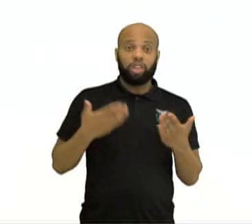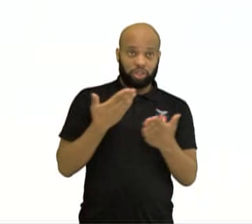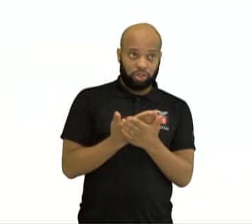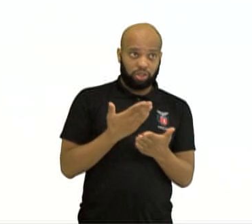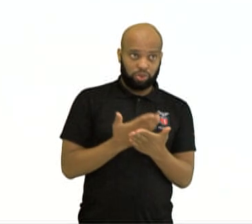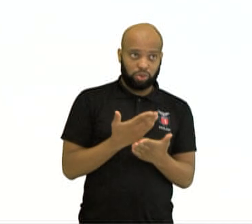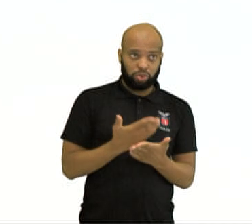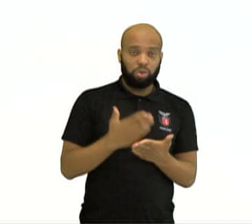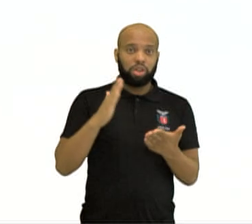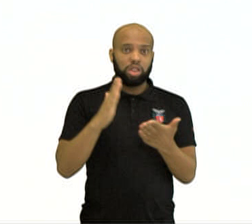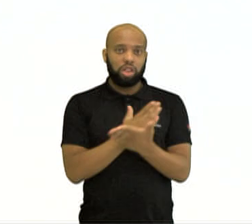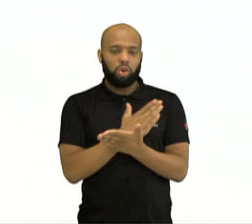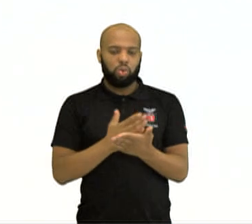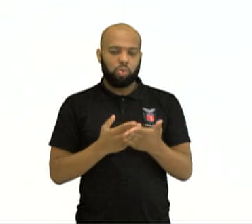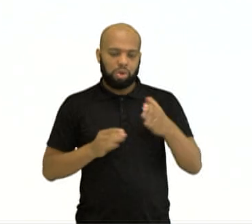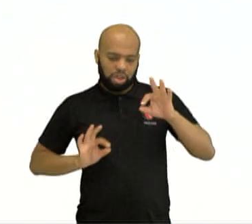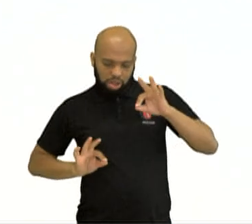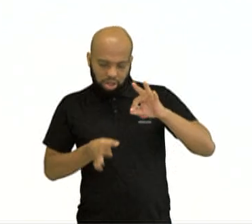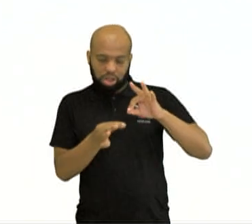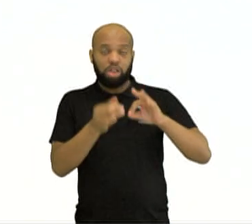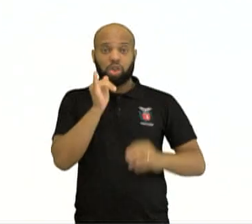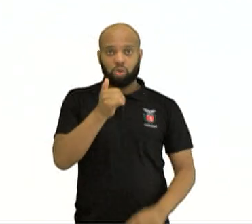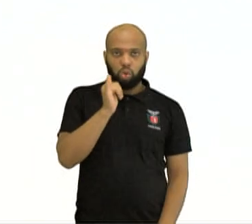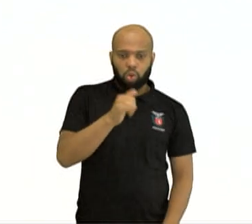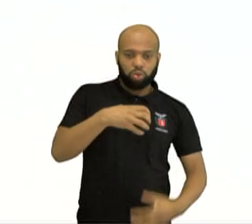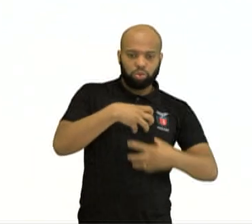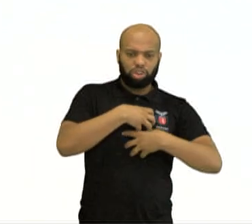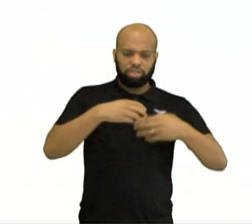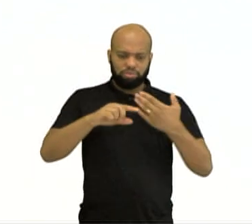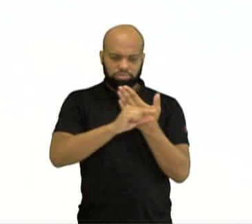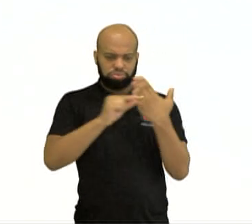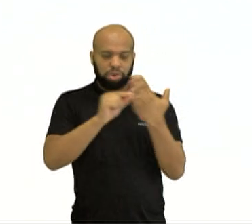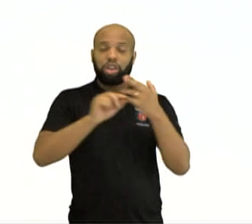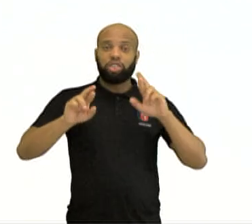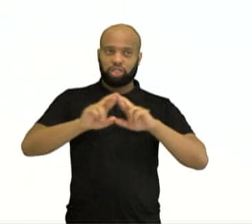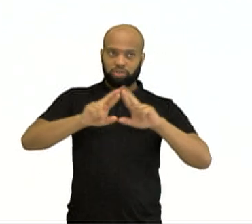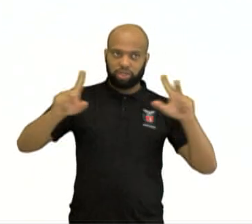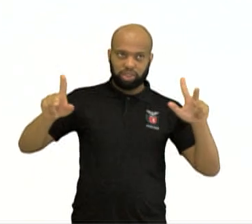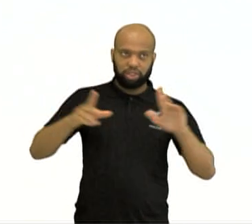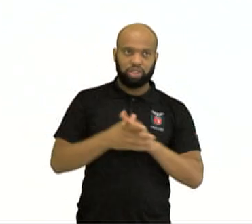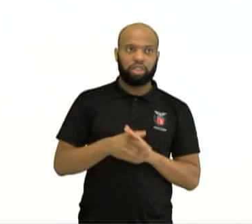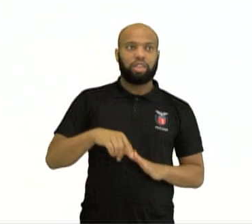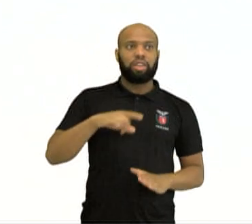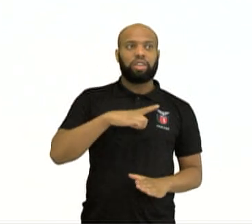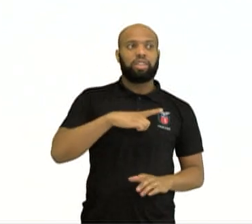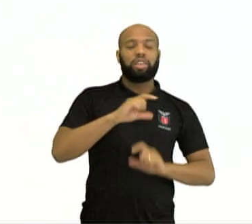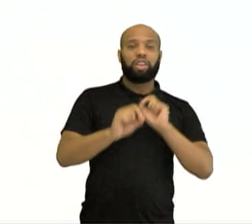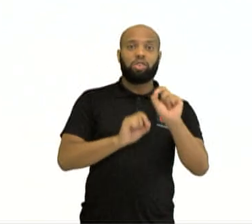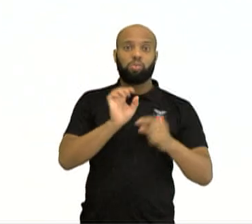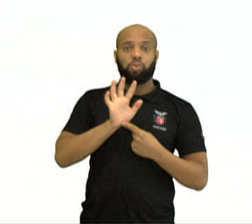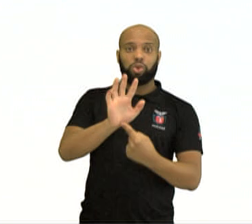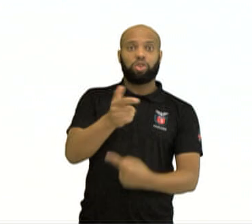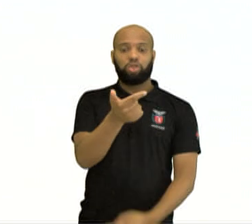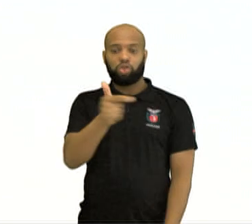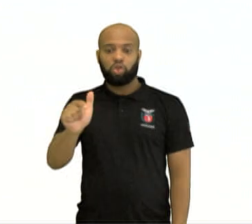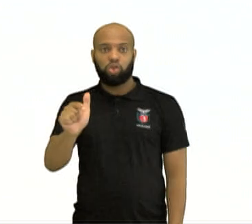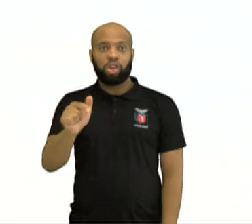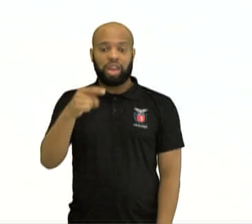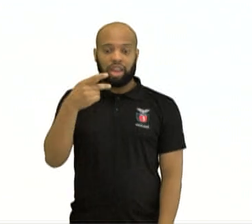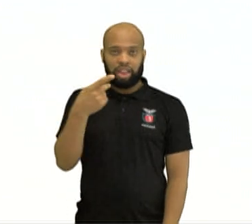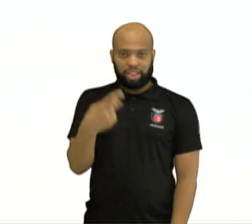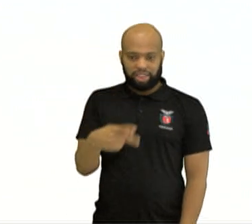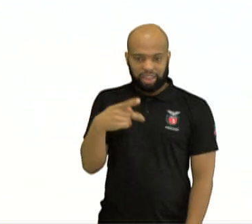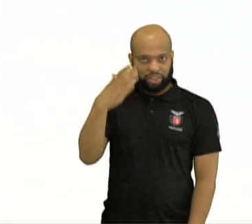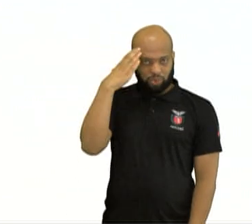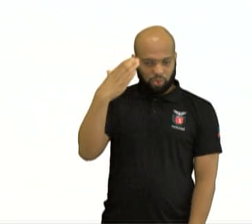Vimos alguns microcontos de diferentes autores. Dentre eles, né, volto a destacar, nosso